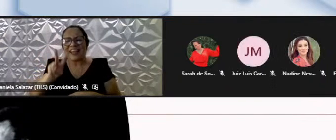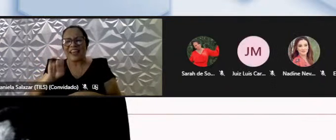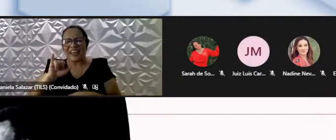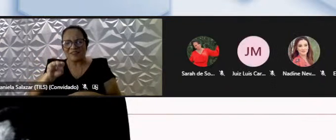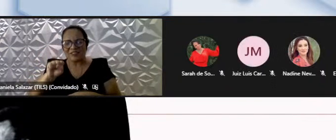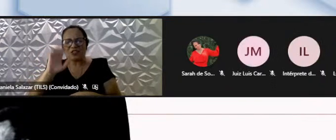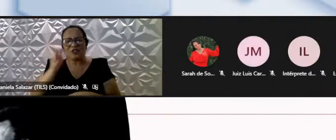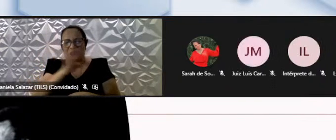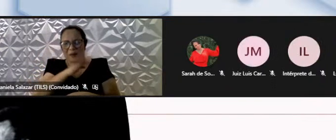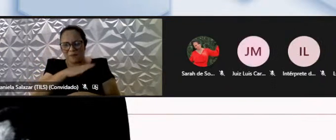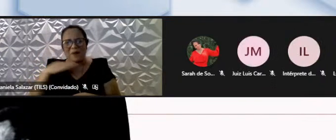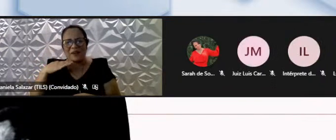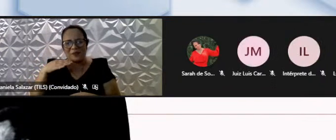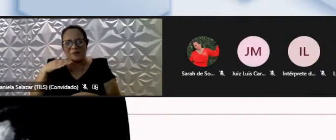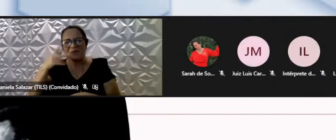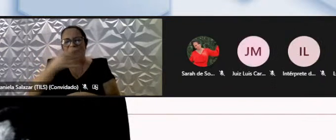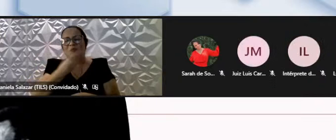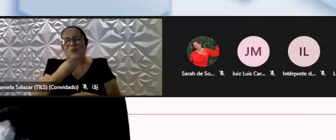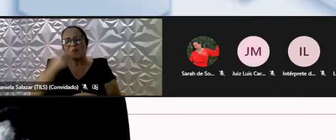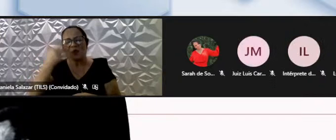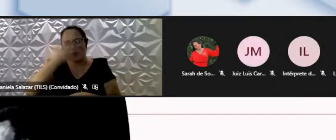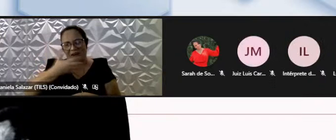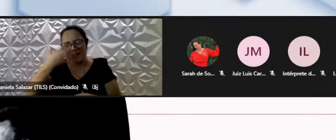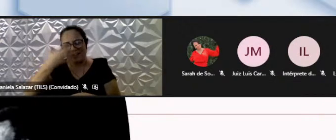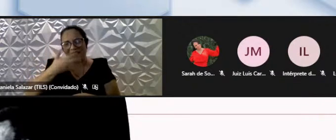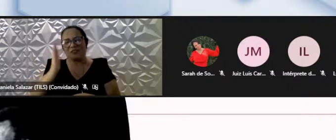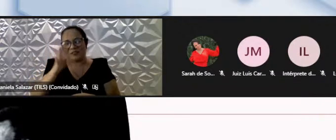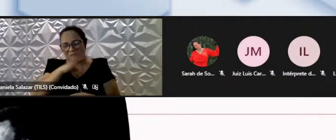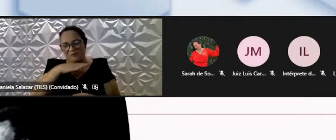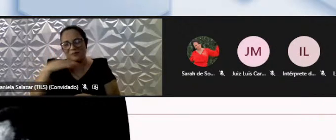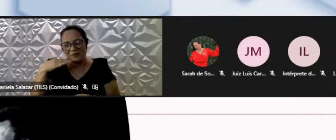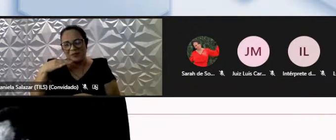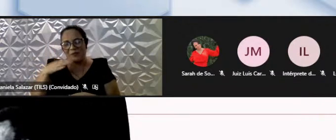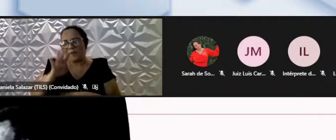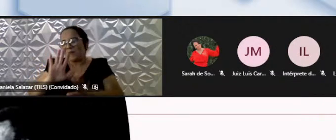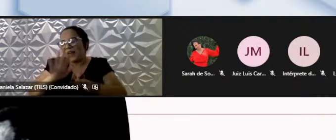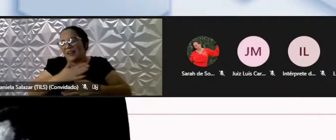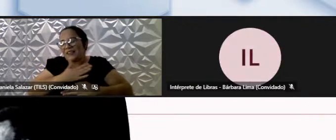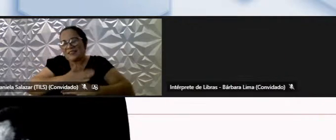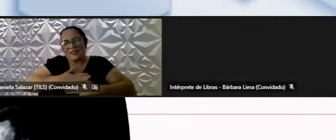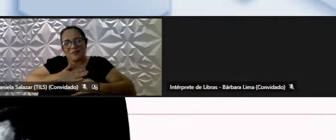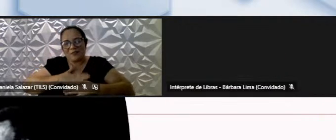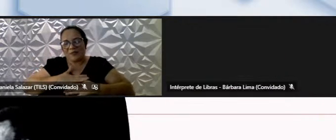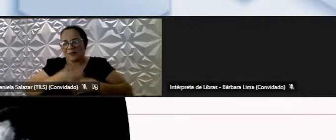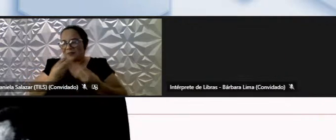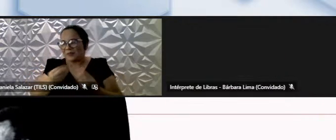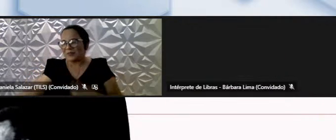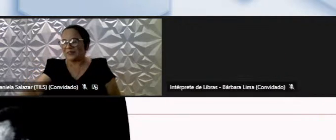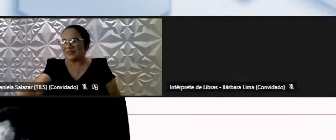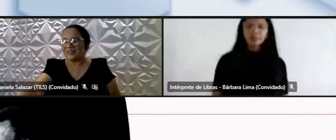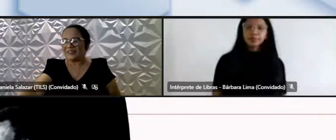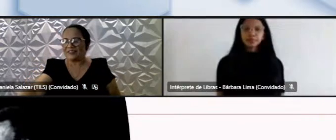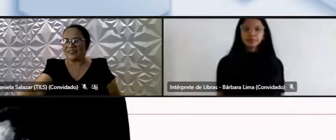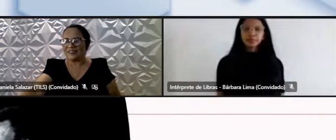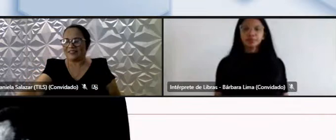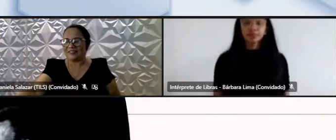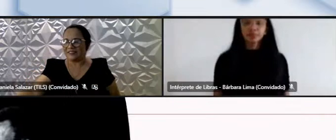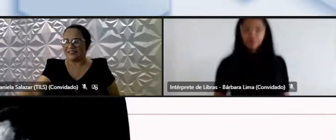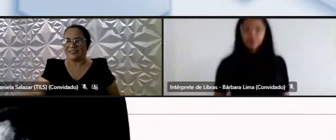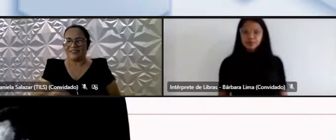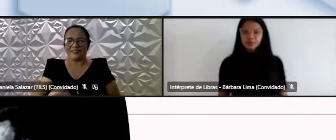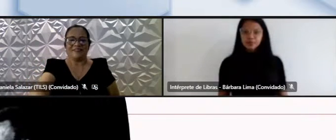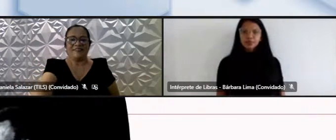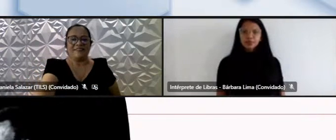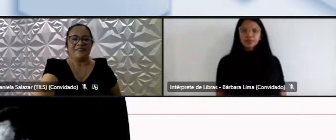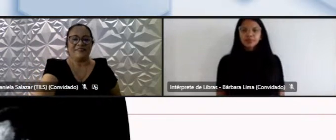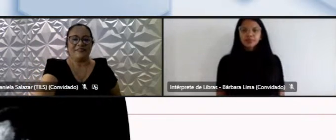jazz player, but he was a difficult, aggressive, dangerous man. It's true. Ele